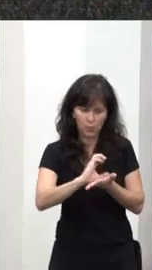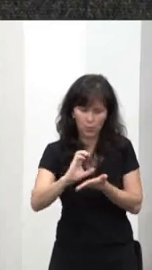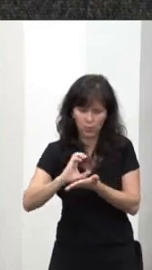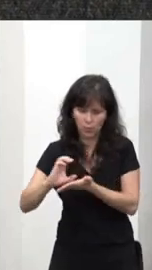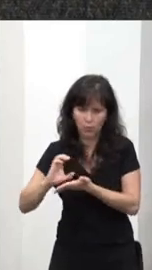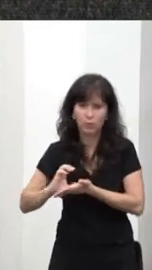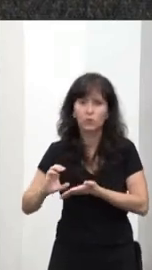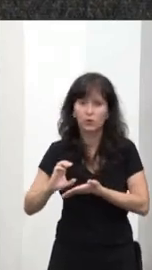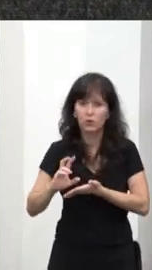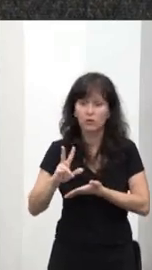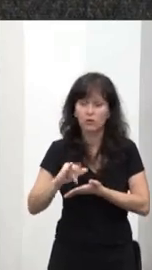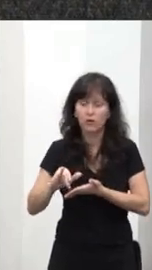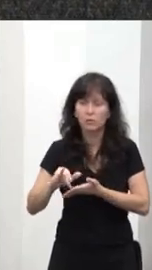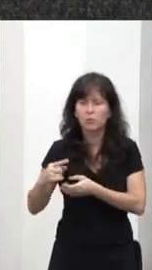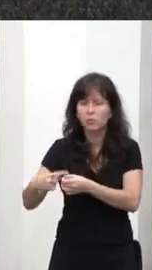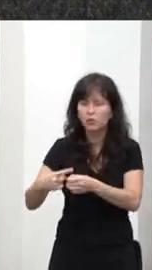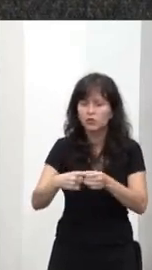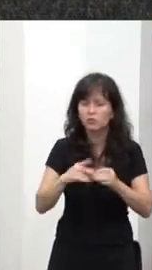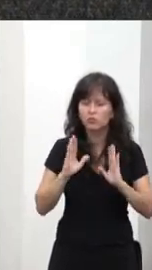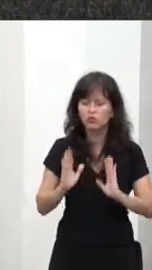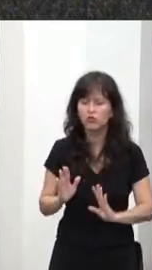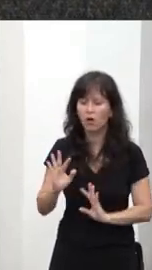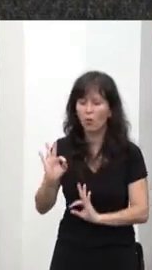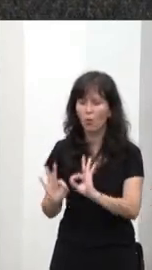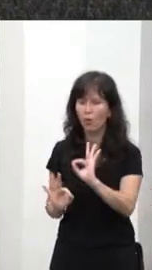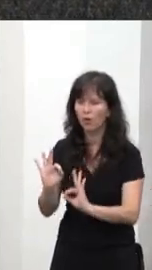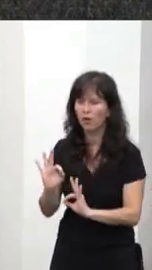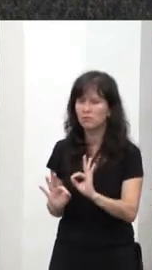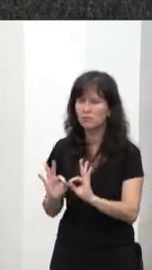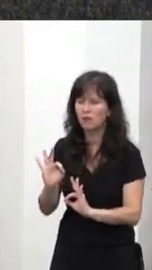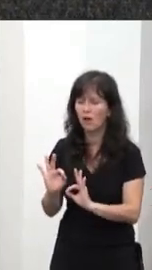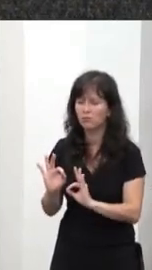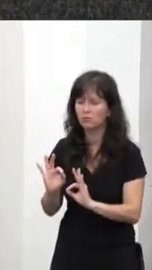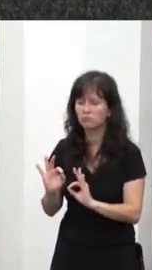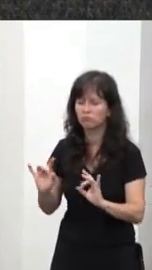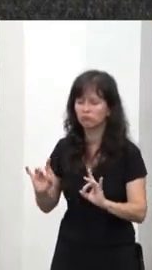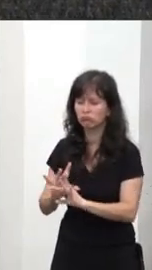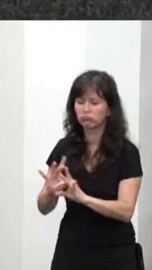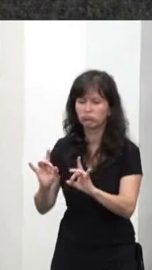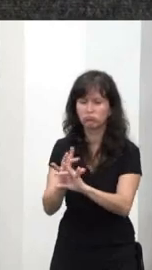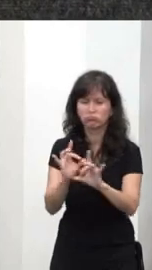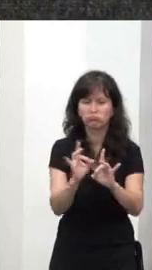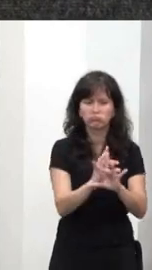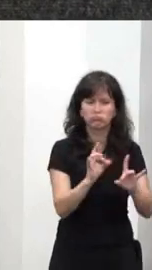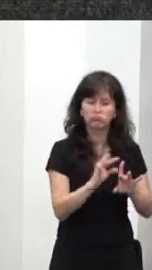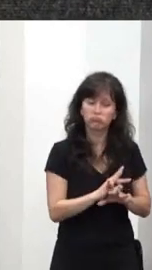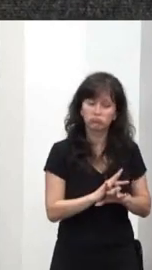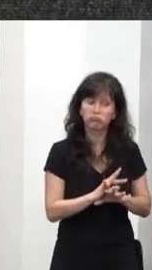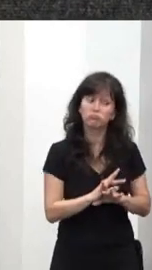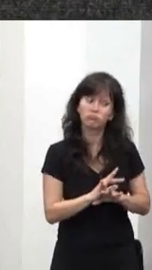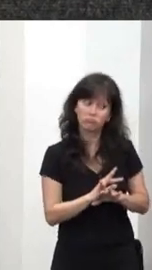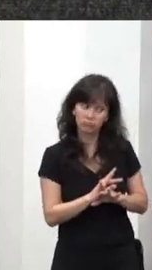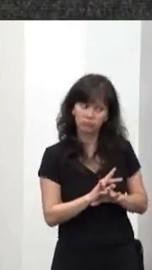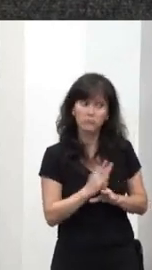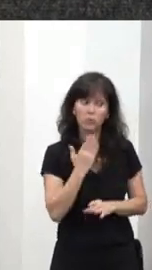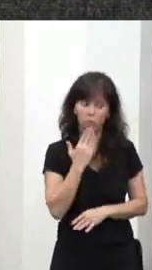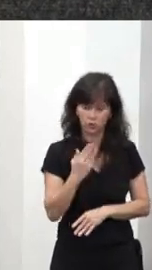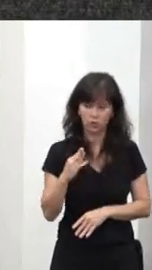tiverem já essa organização e aí é um apelo ao link viu Tiago para flexibilizar